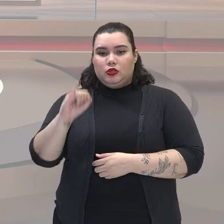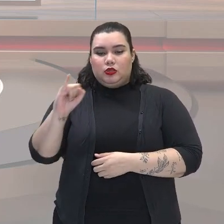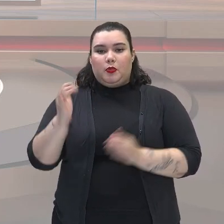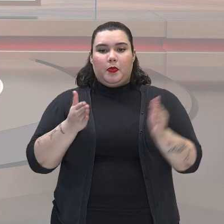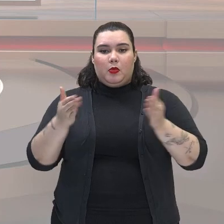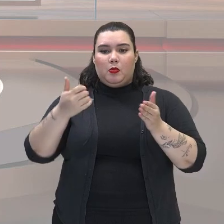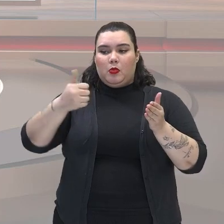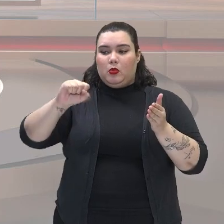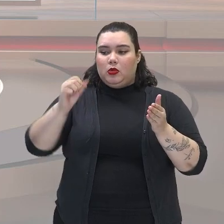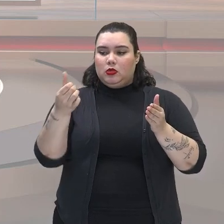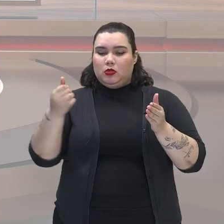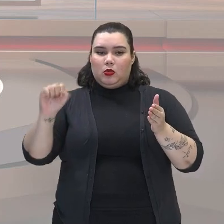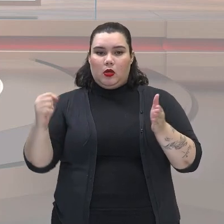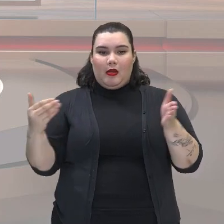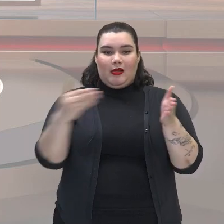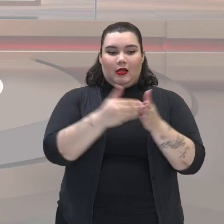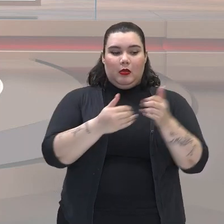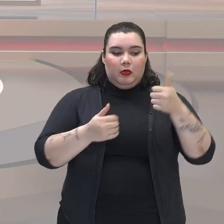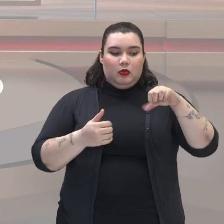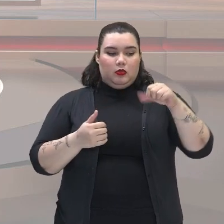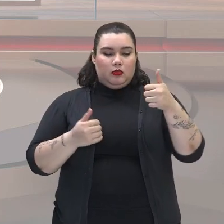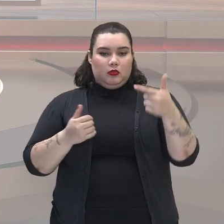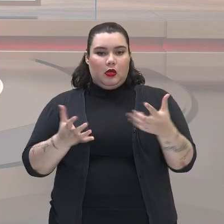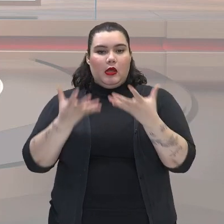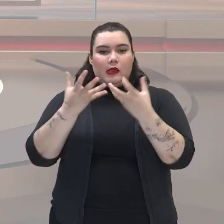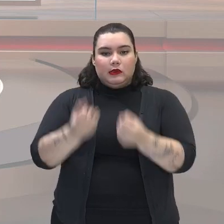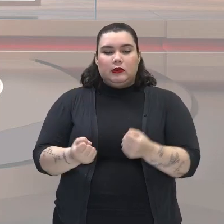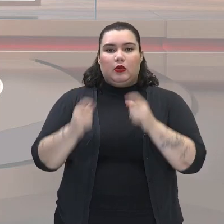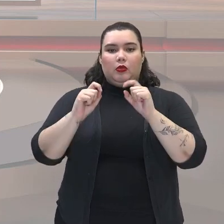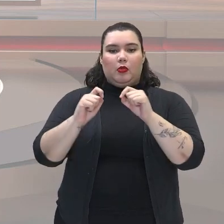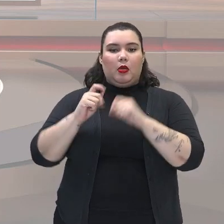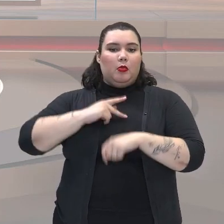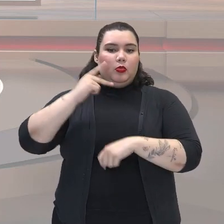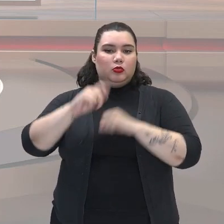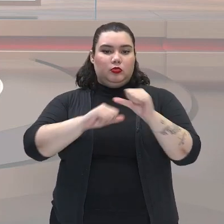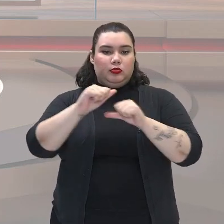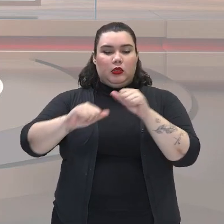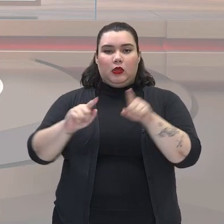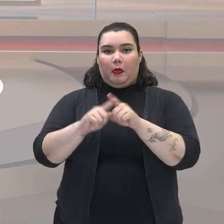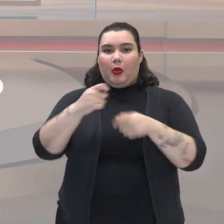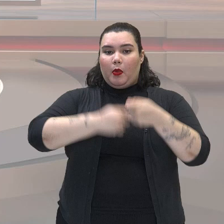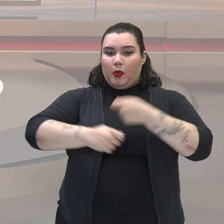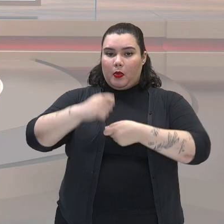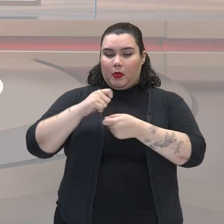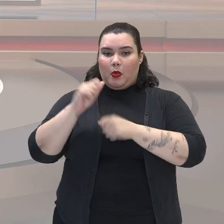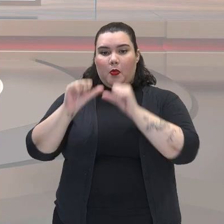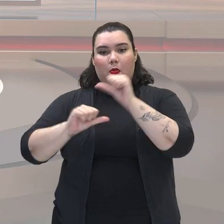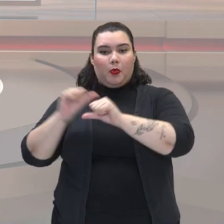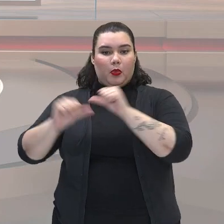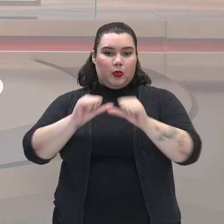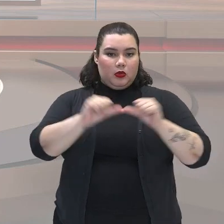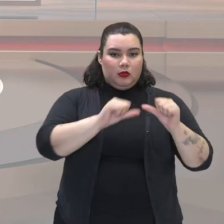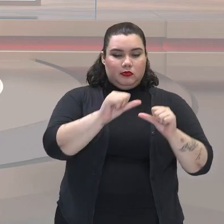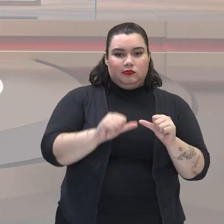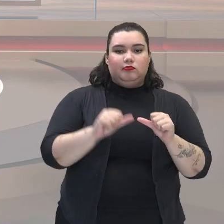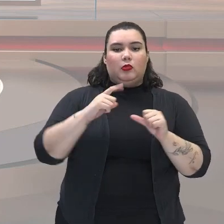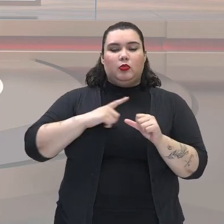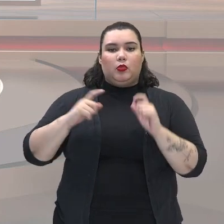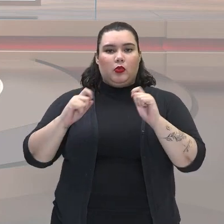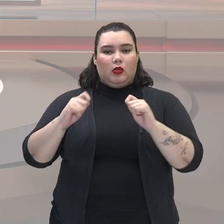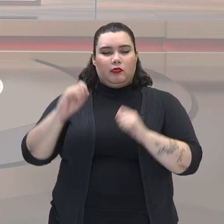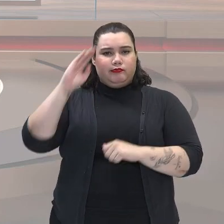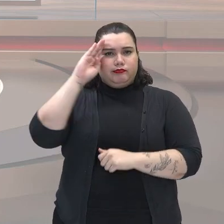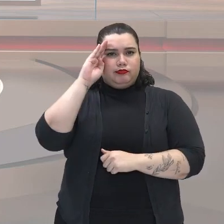1912, adotou reformas políticas e econômicas que o transformaram em uma